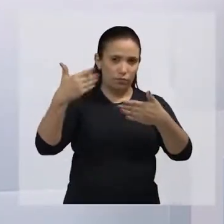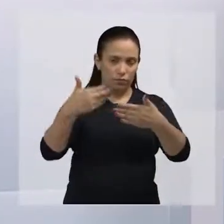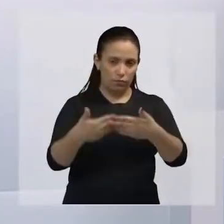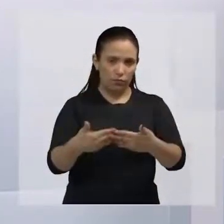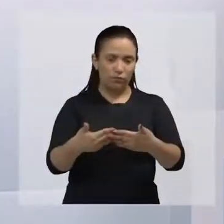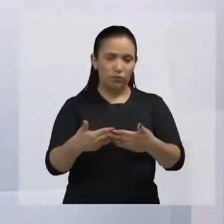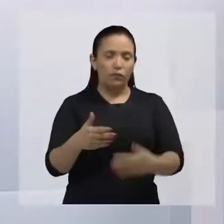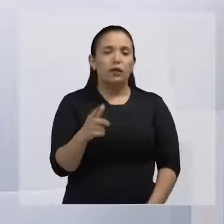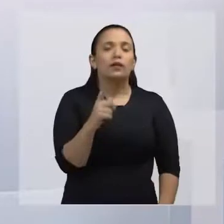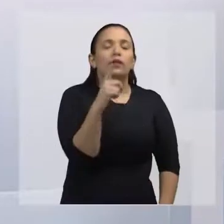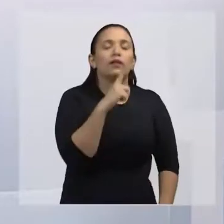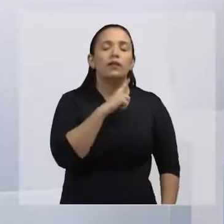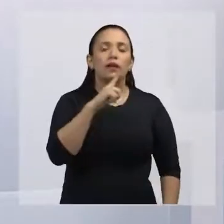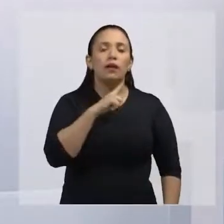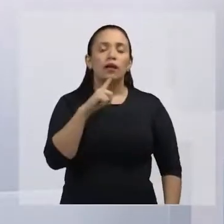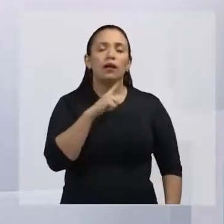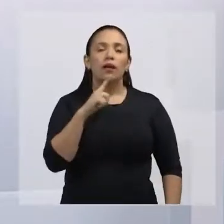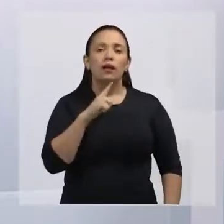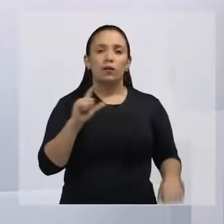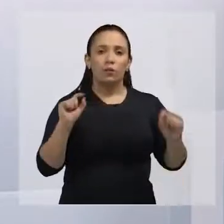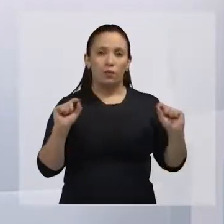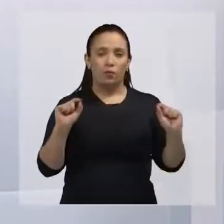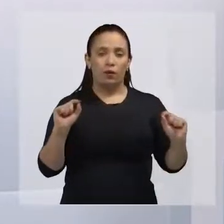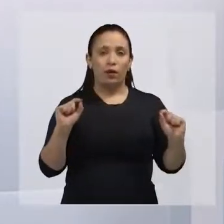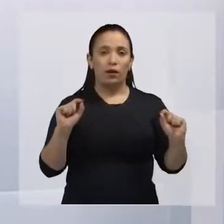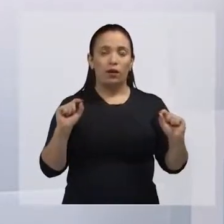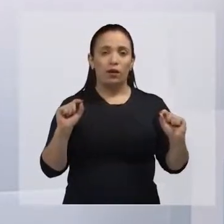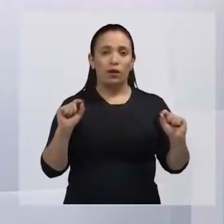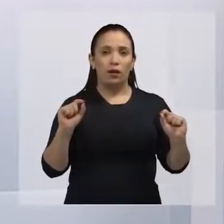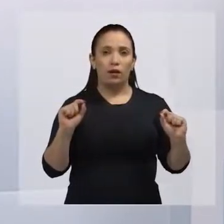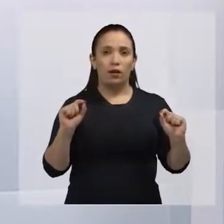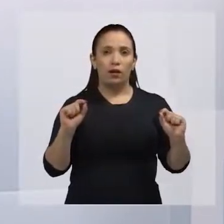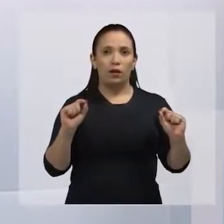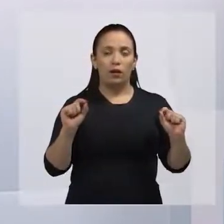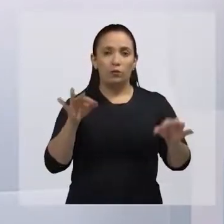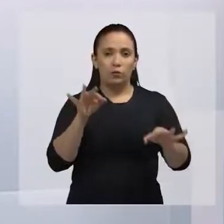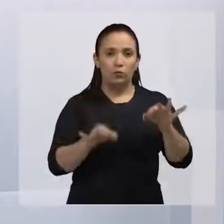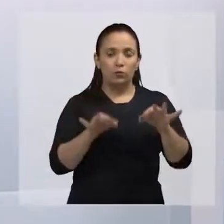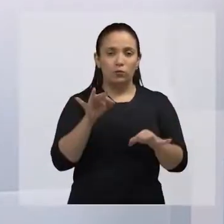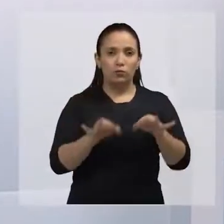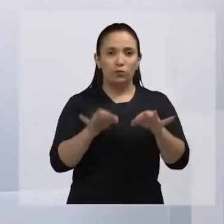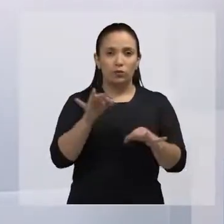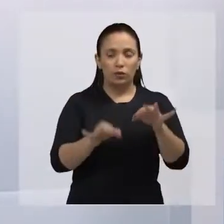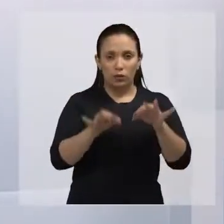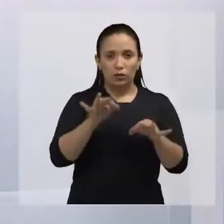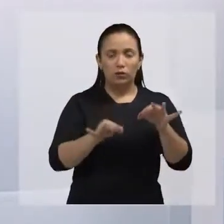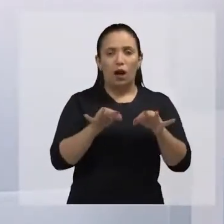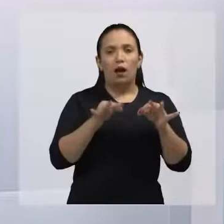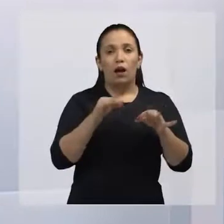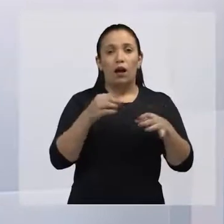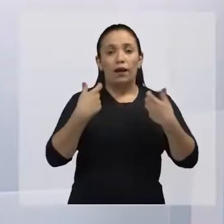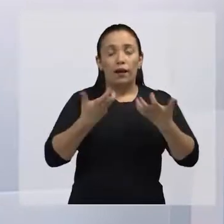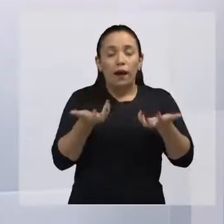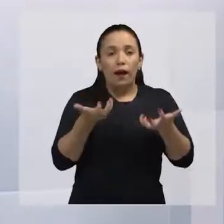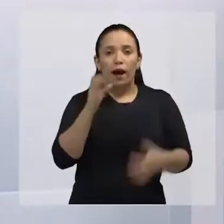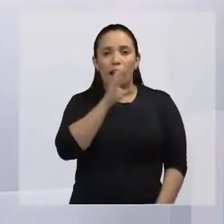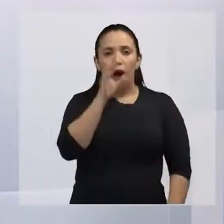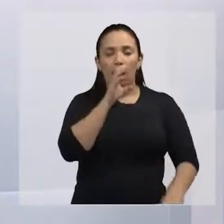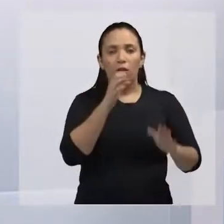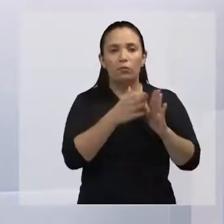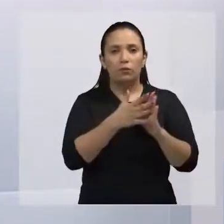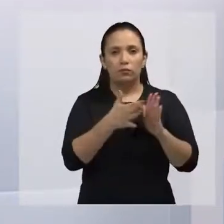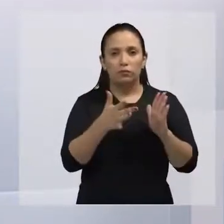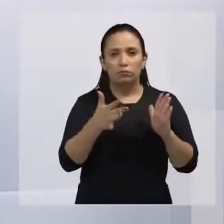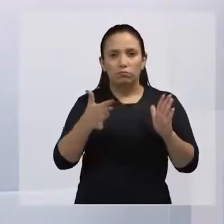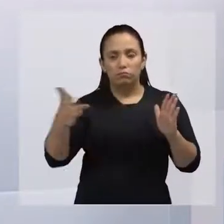literalmente se esperava que as ações da justiça tramitassem rapidamente